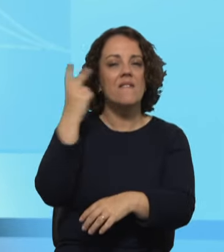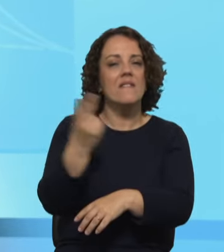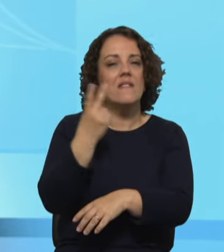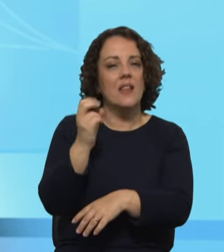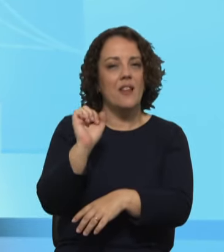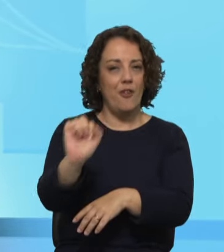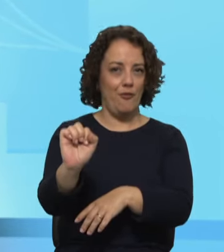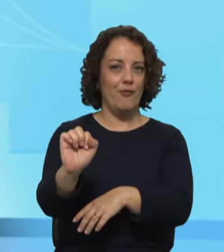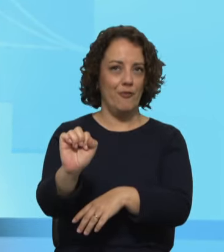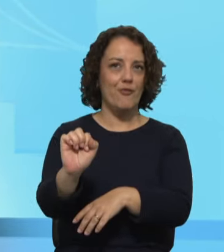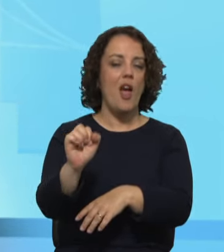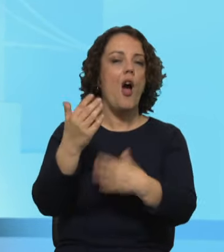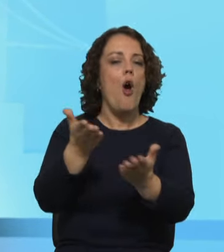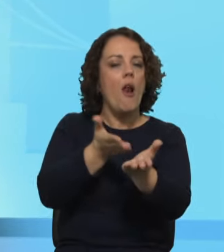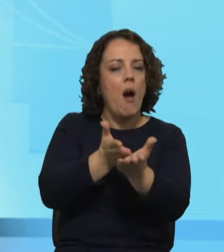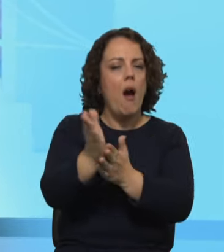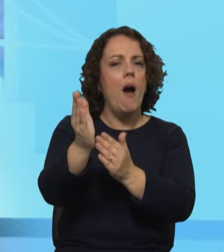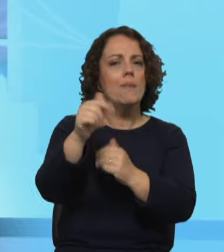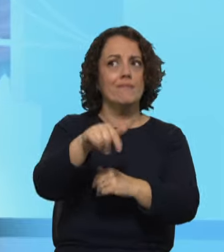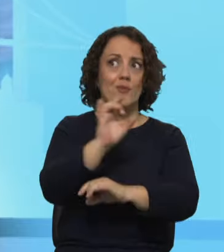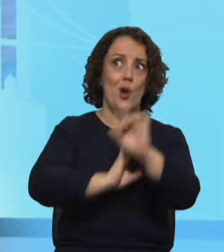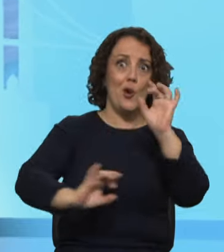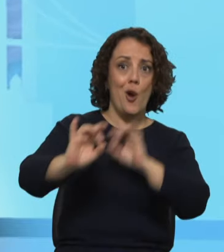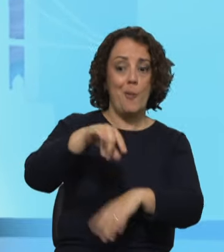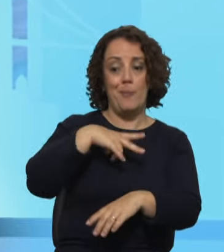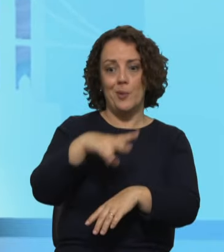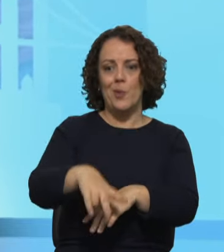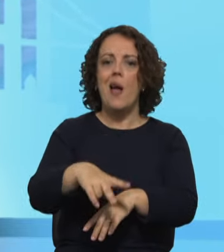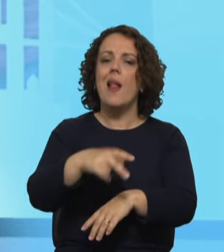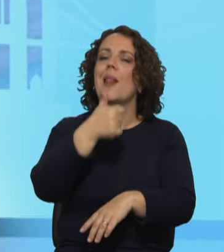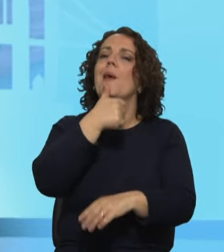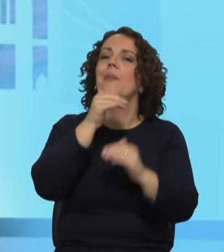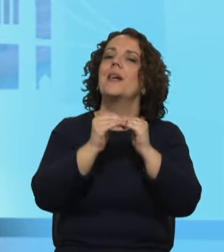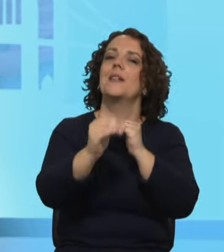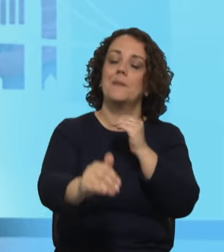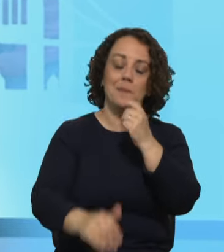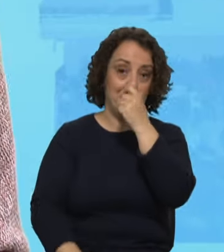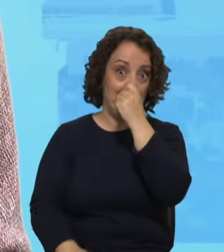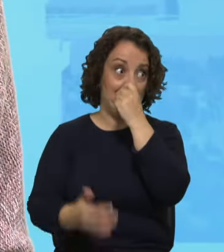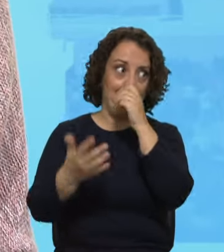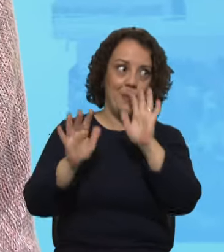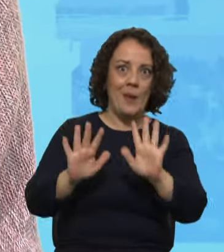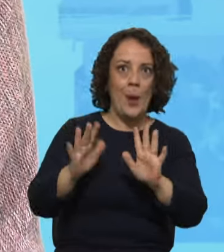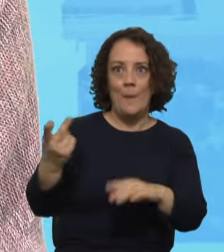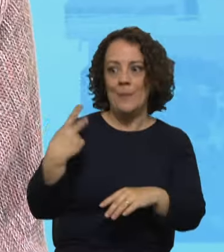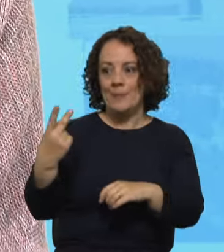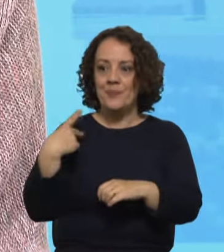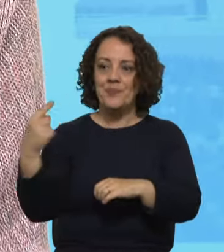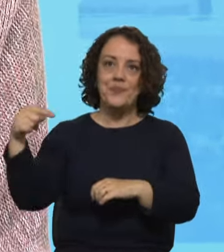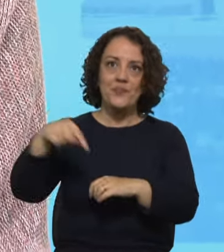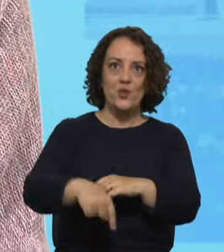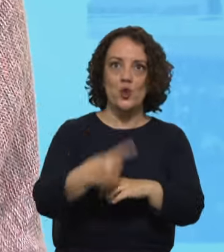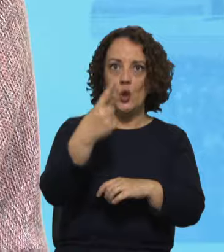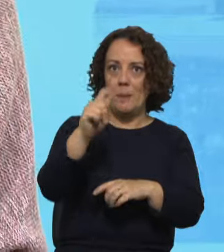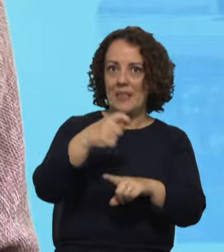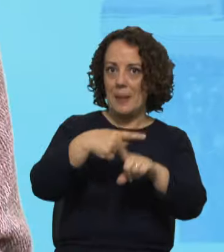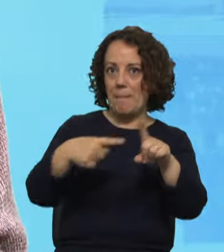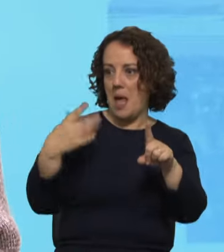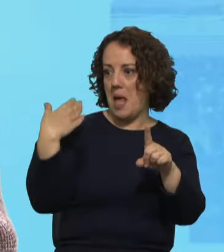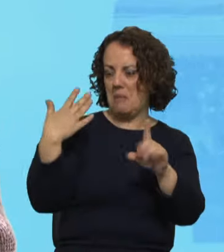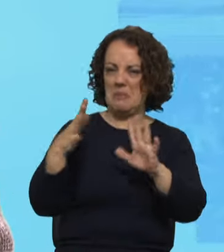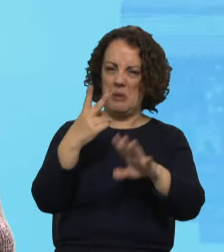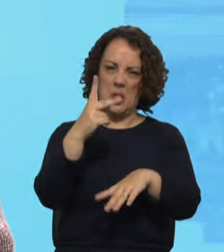vida como manter agora aqui na Europa e concretamente em Portugal Joana acho que agora ainda estamos a descobrir porque nós chegamos há um mês e meio há